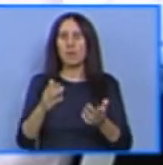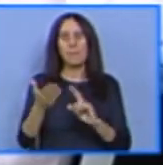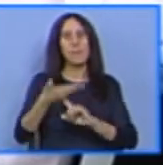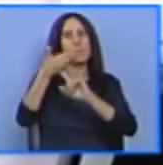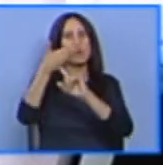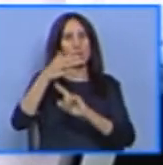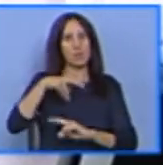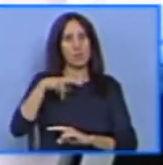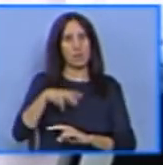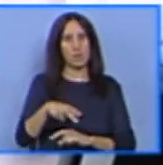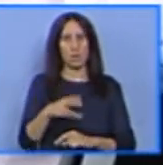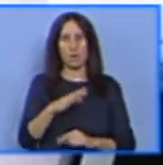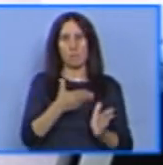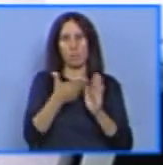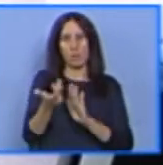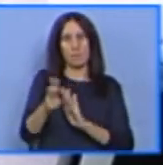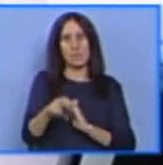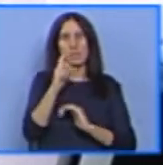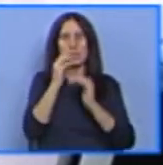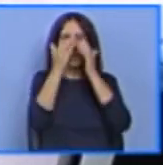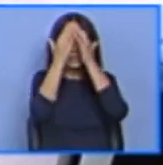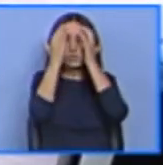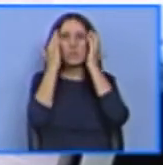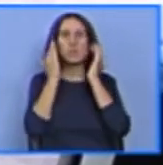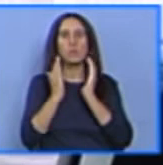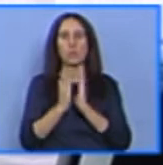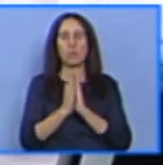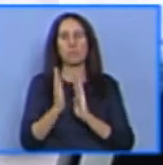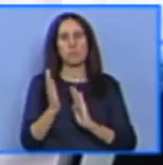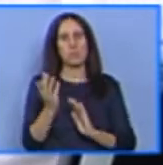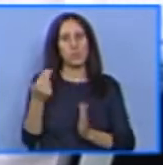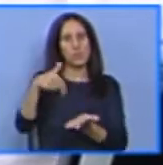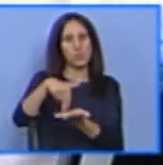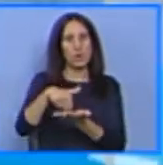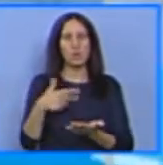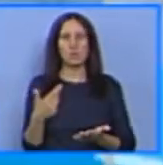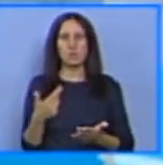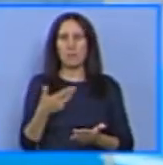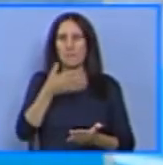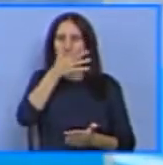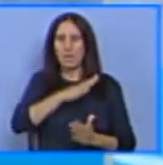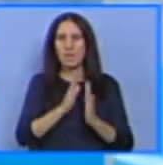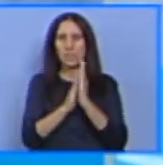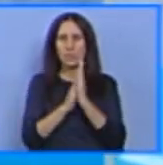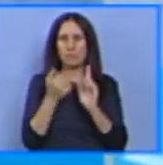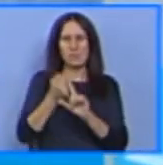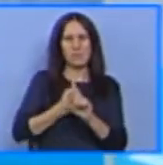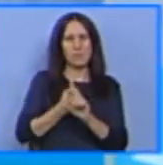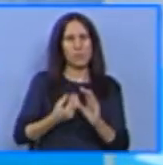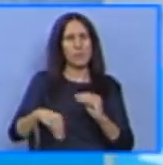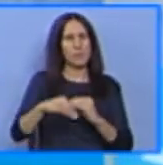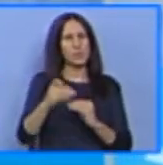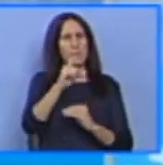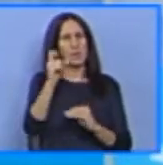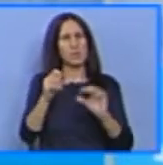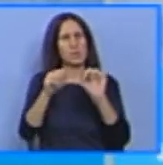Ora, por um lado aparecer, digamos, Nossa Senhora, já era um desafio ao anticlericalismo do regime. Por outro lado, aparecer com uma mensagem de